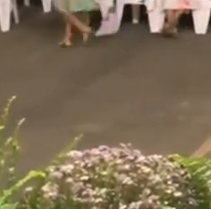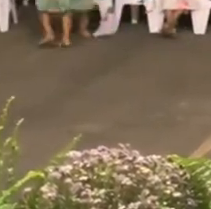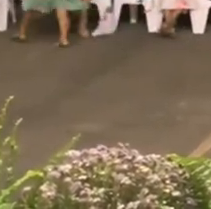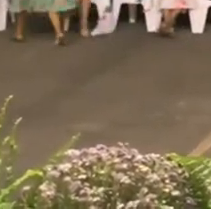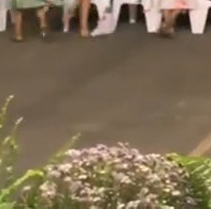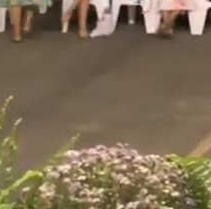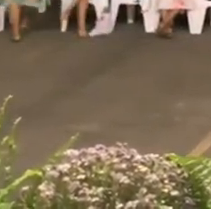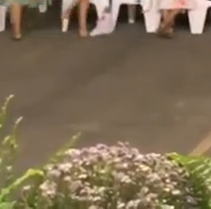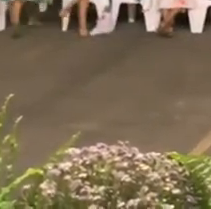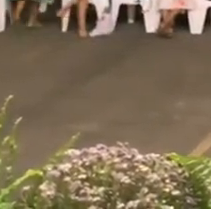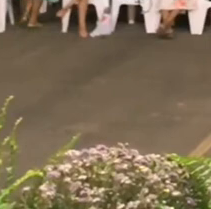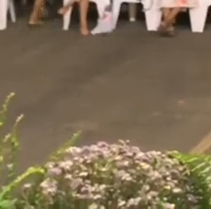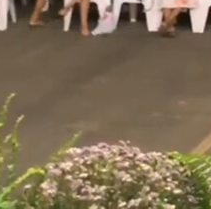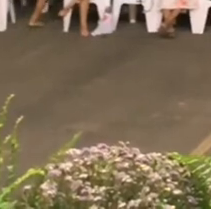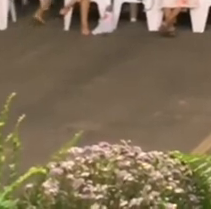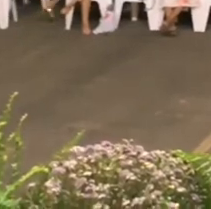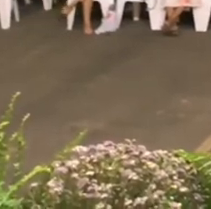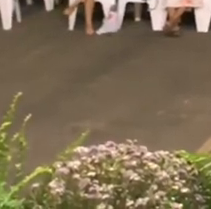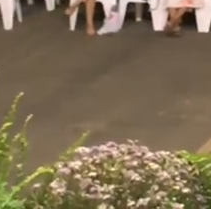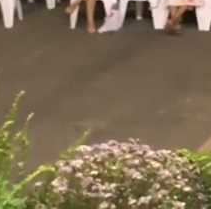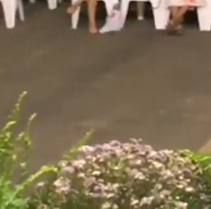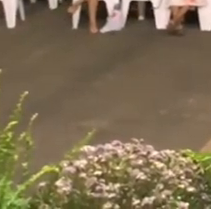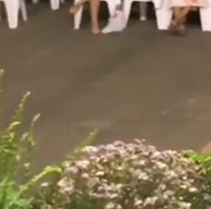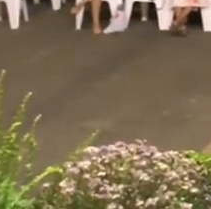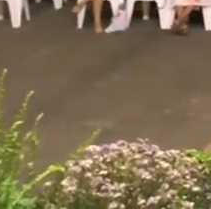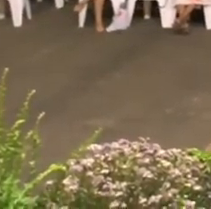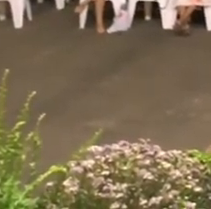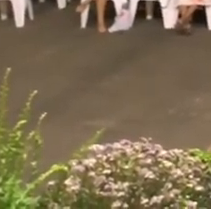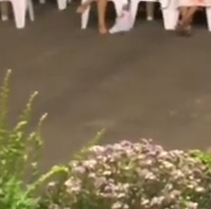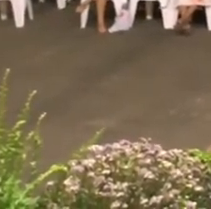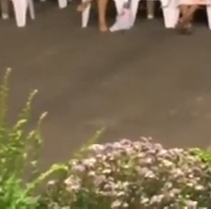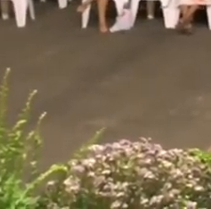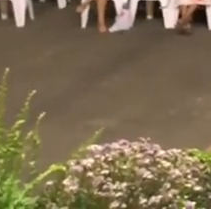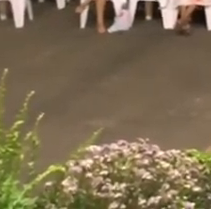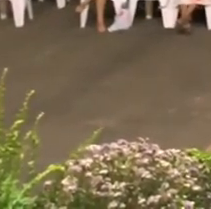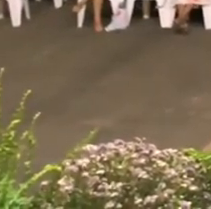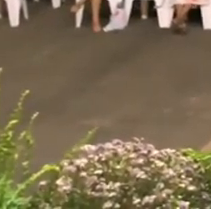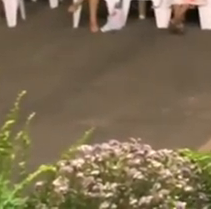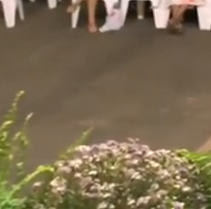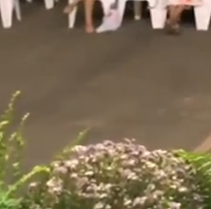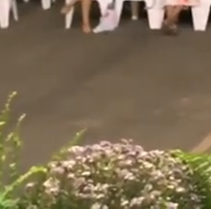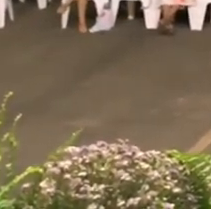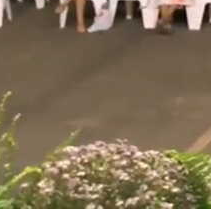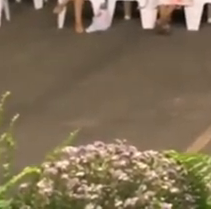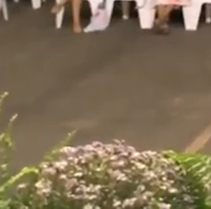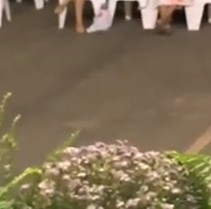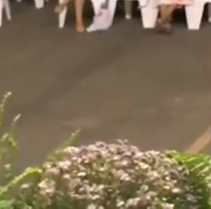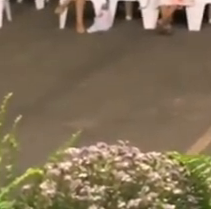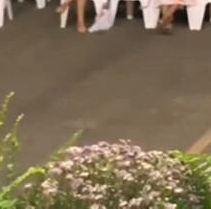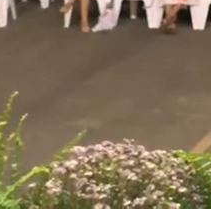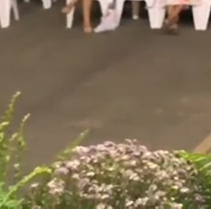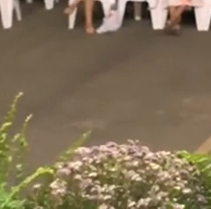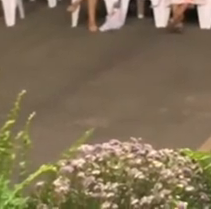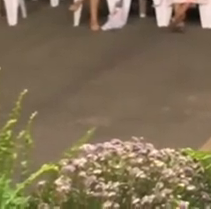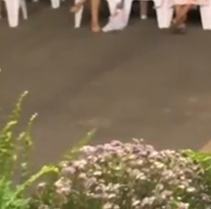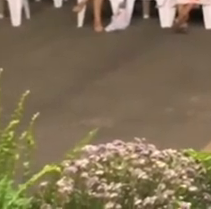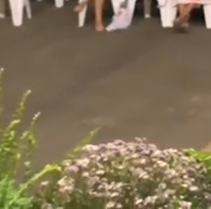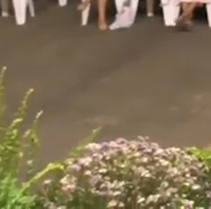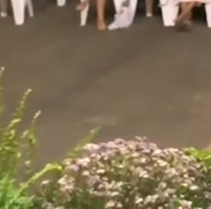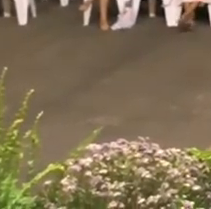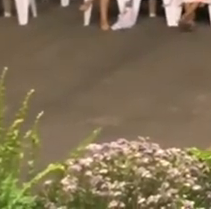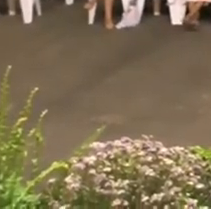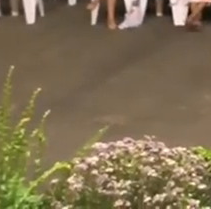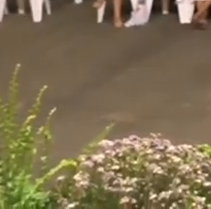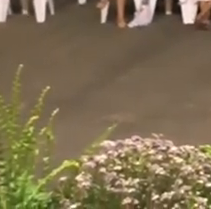conosco através dos louvores através da mensagem que foi ministrada E hoje nós temos a certeza que não será